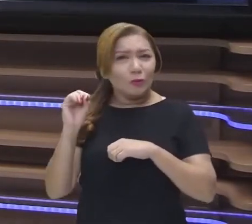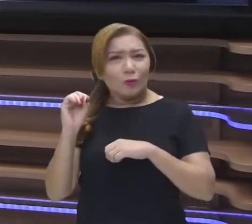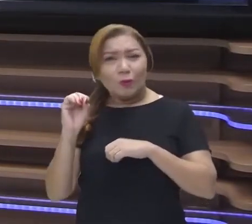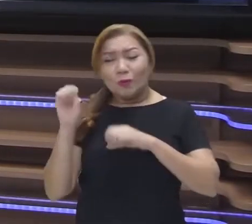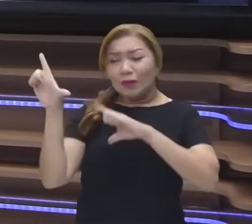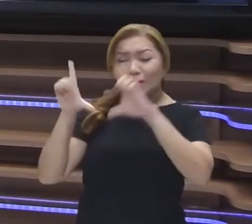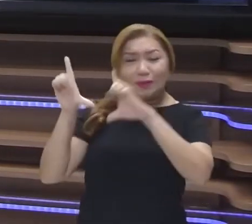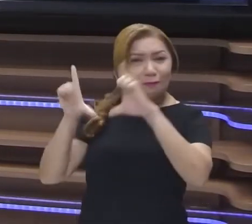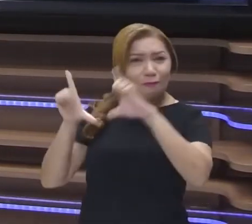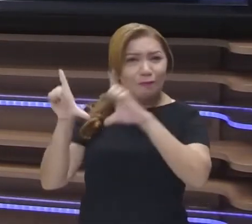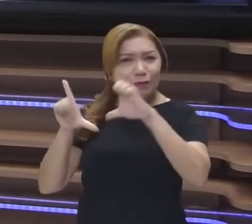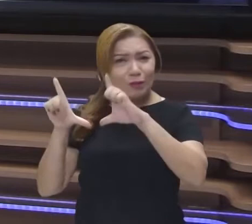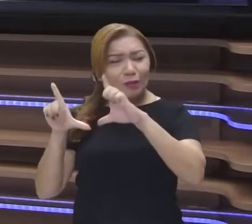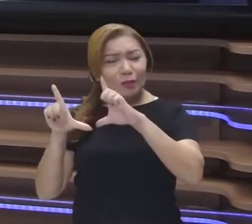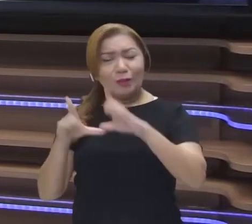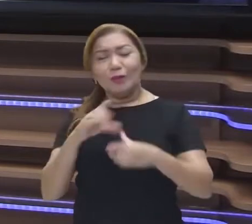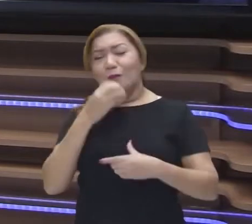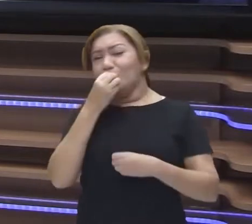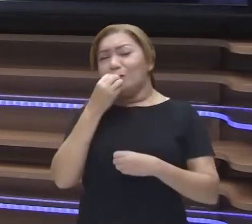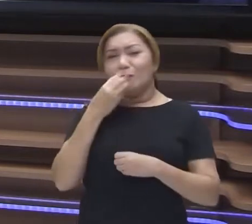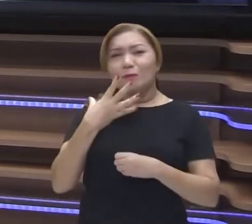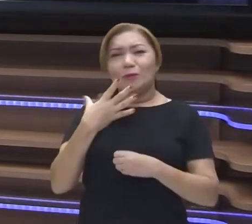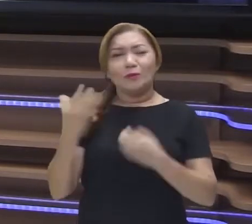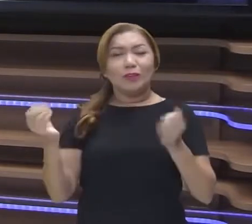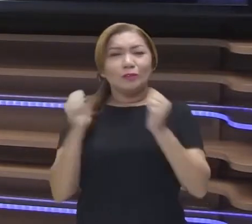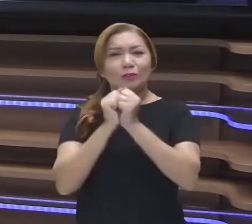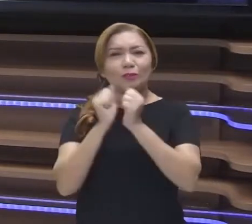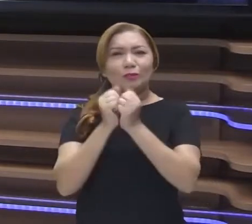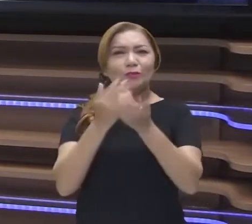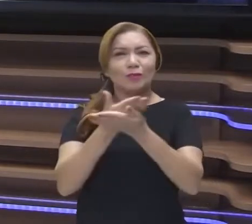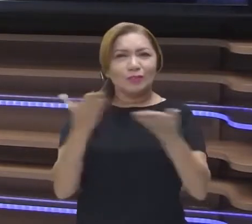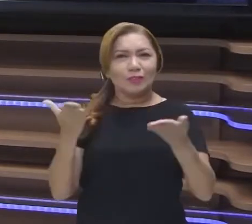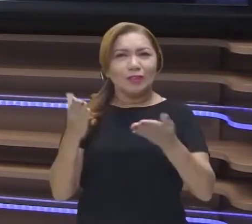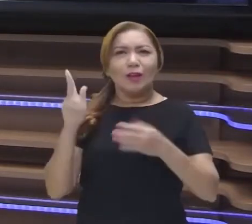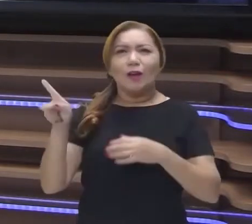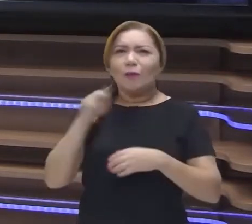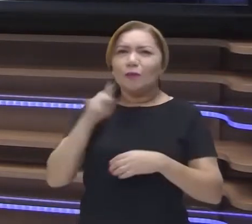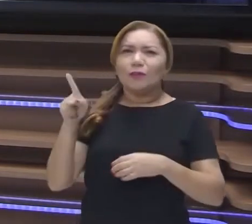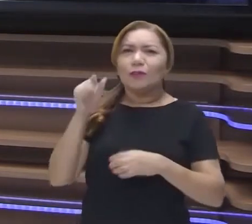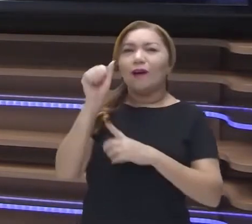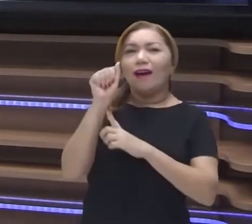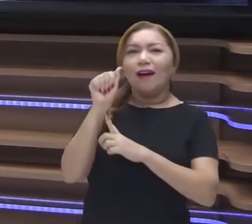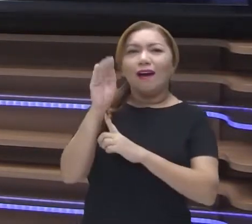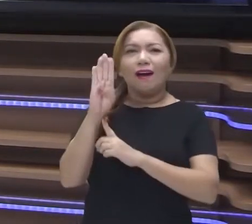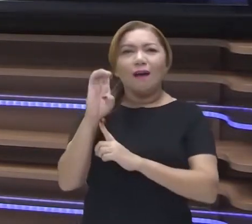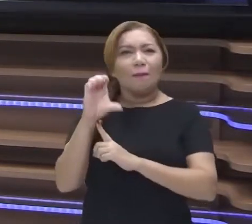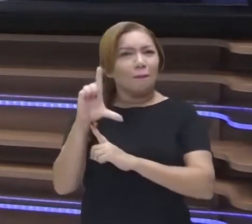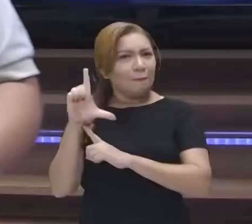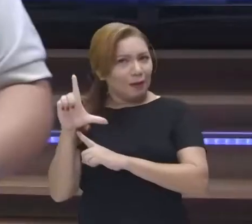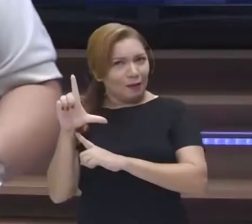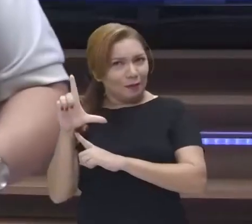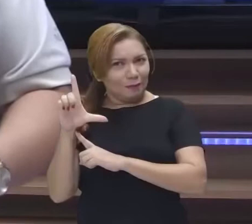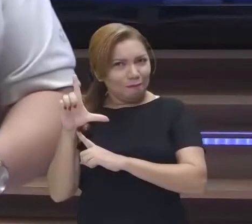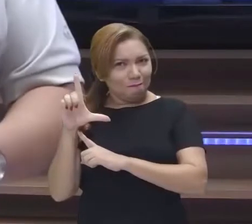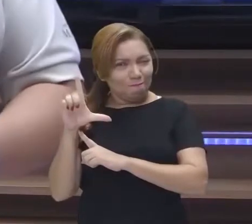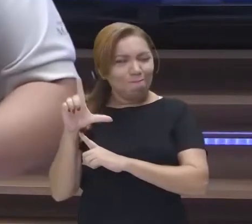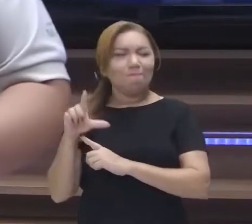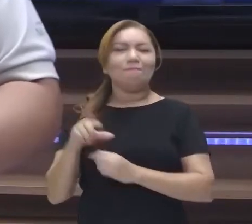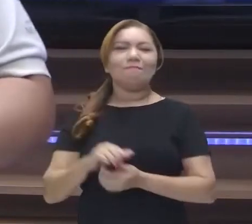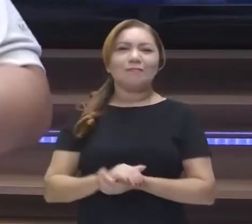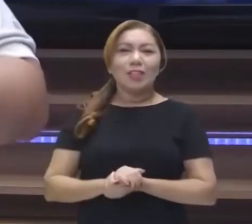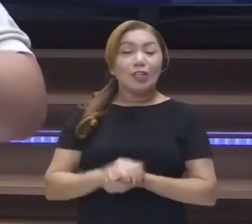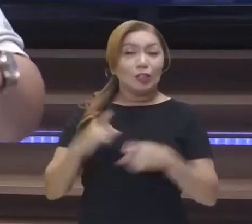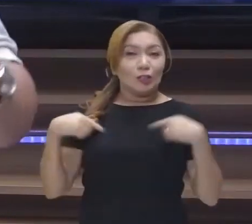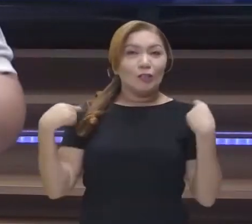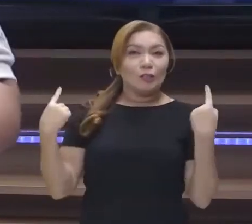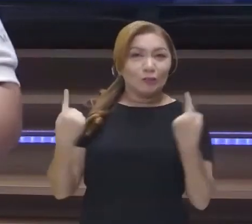TV Encontro das Águas. É muito bacana estar aqui contigo. Eu sou o professor Abel Santos e nós